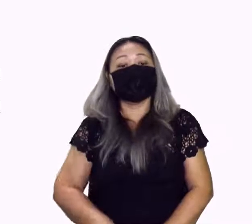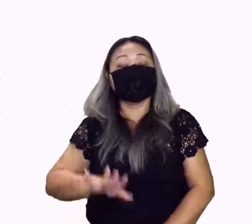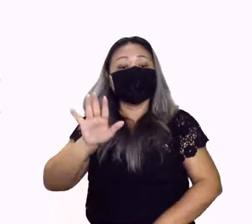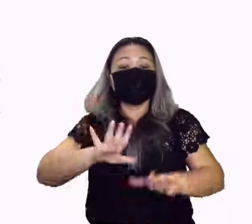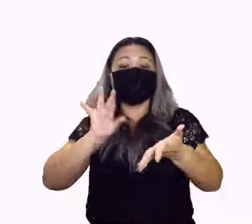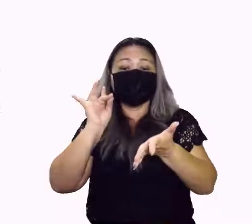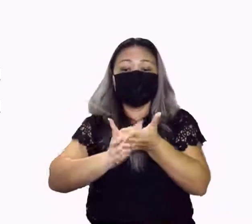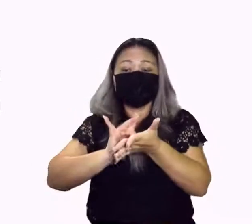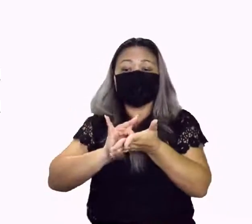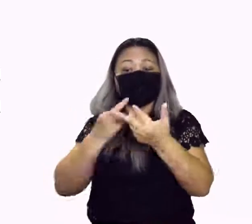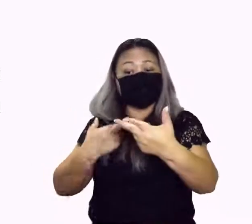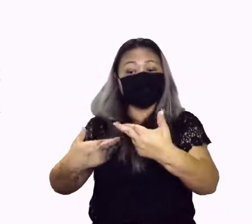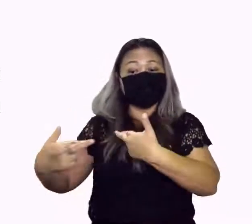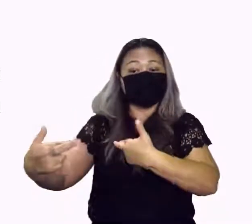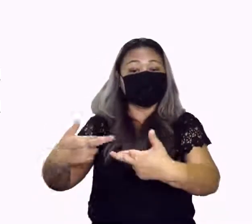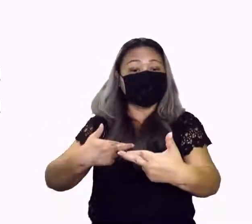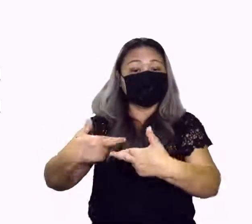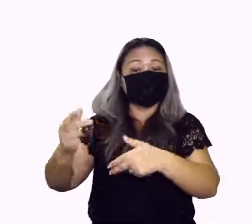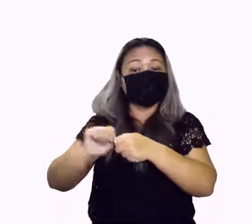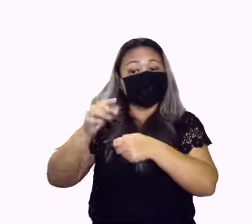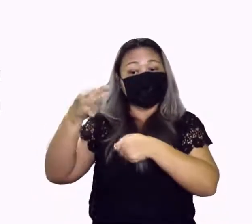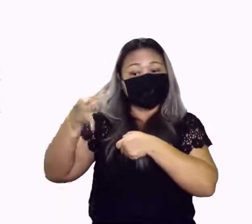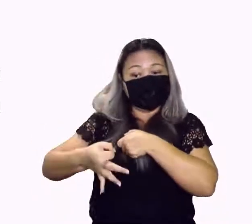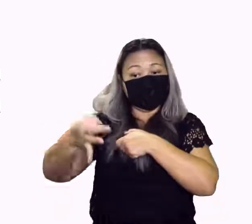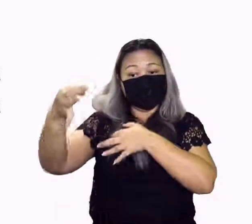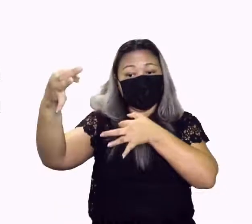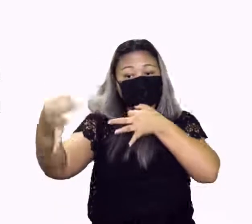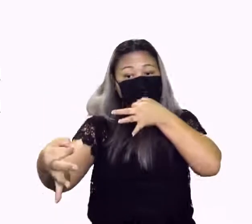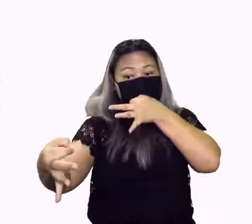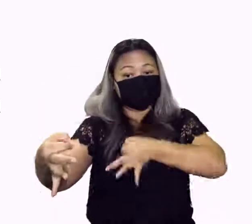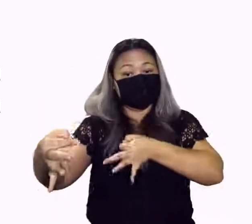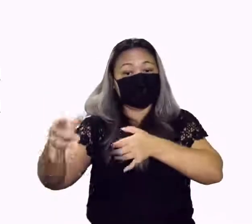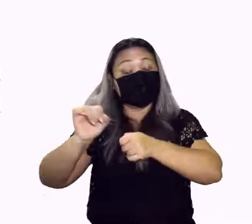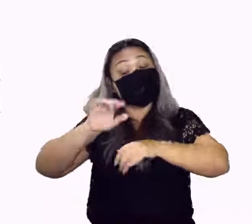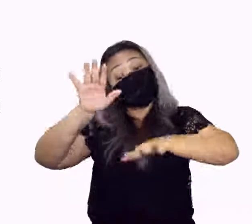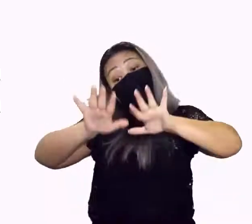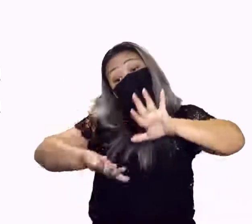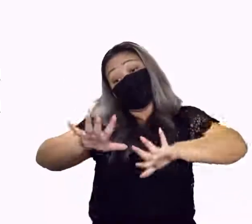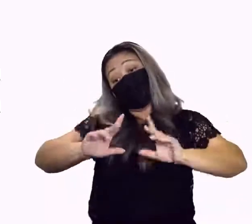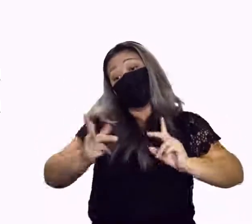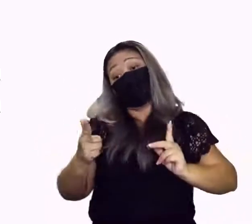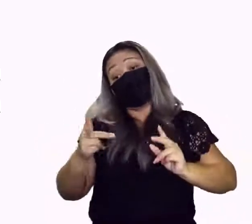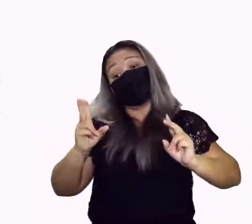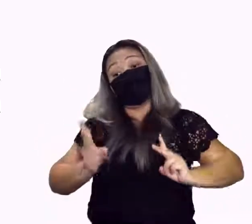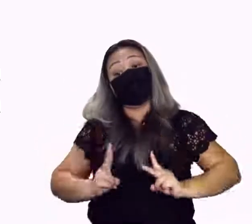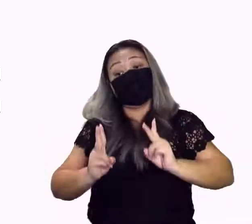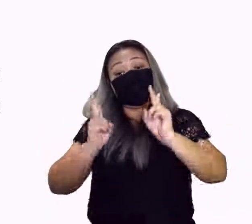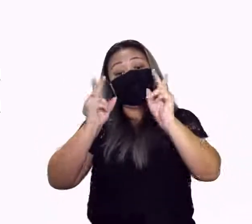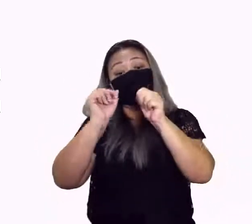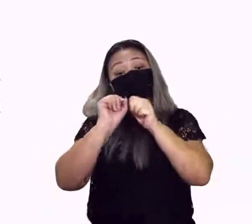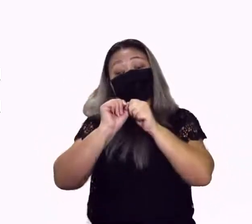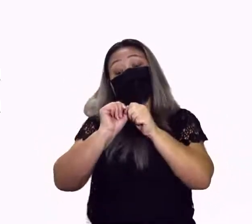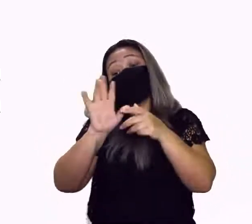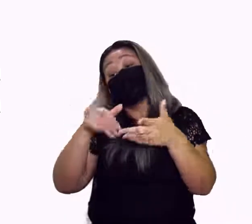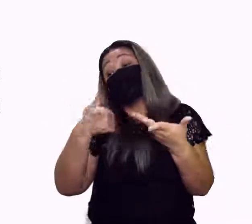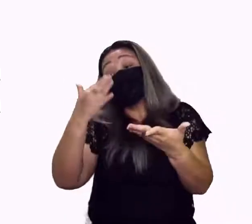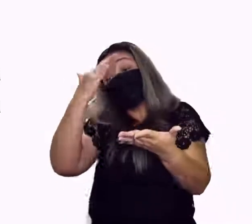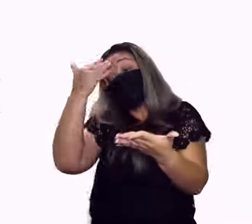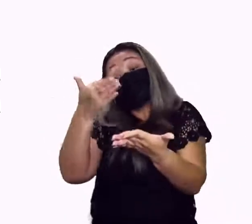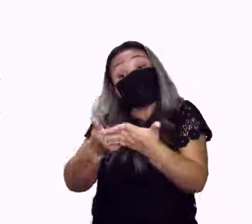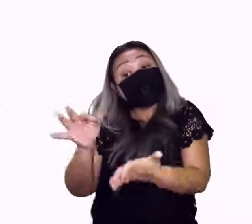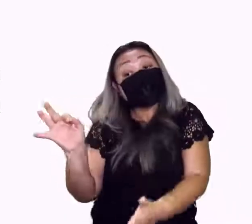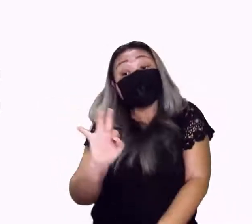Apesar da verdade estar relacionada ao que é correto, muitas vezes ela não tem valor ou é